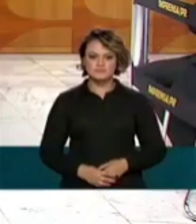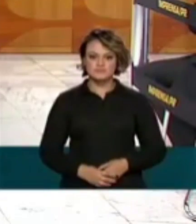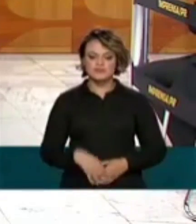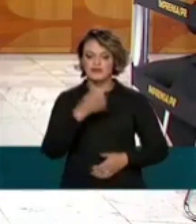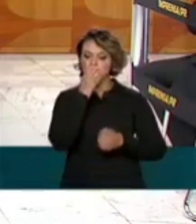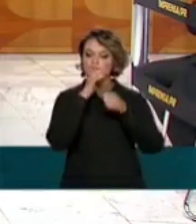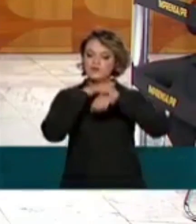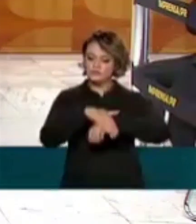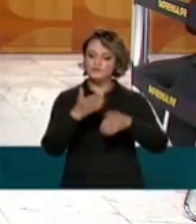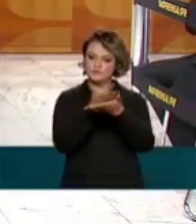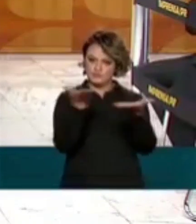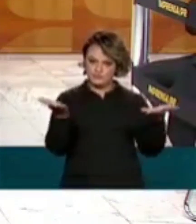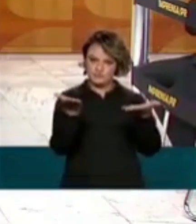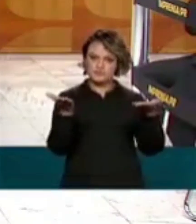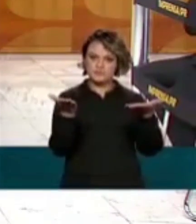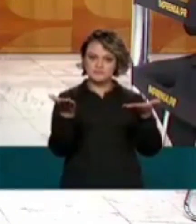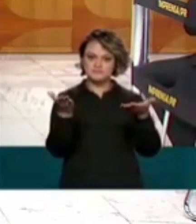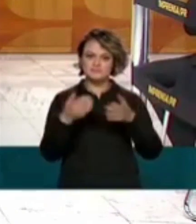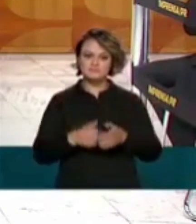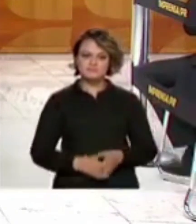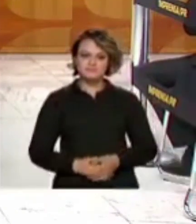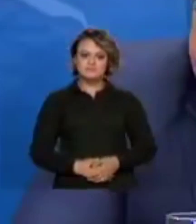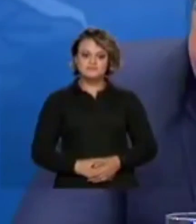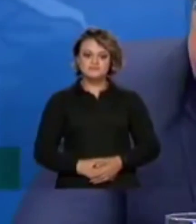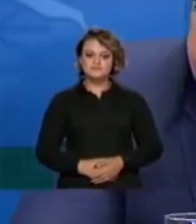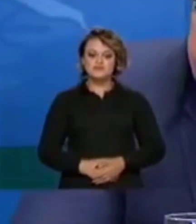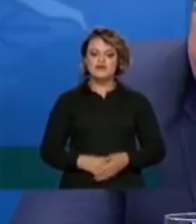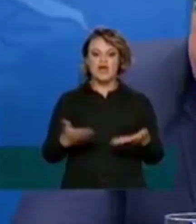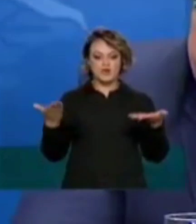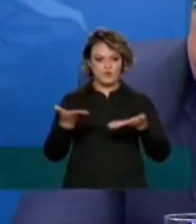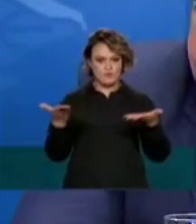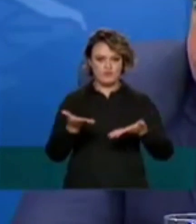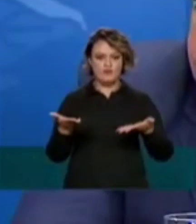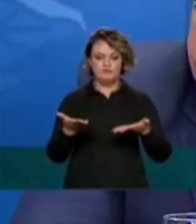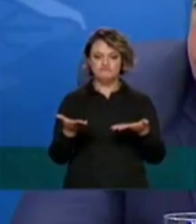Boa noite a todos e a todas. Que esse momento